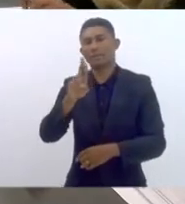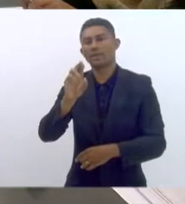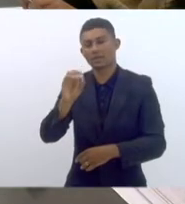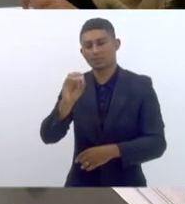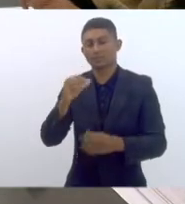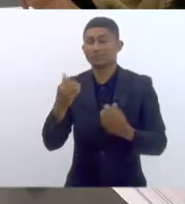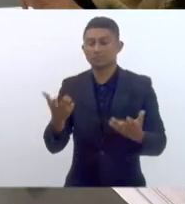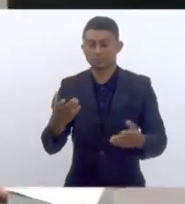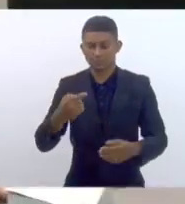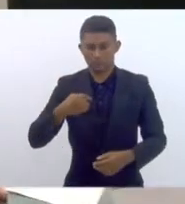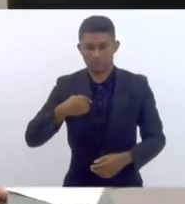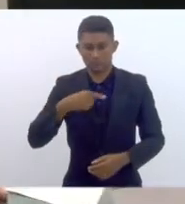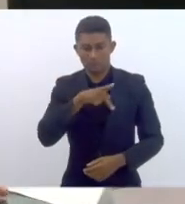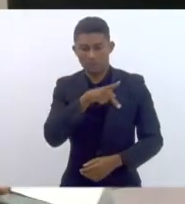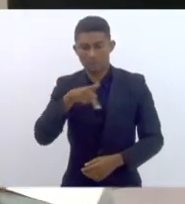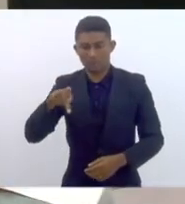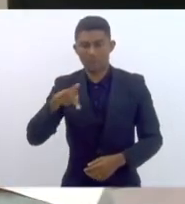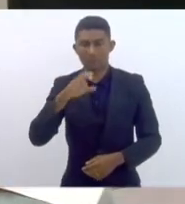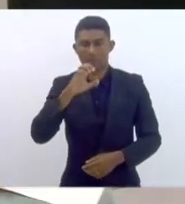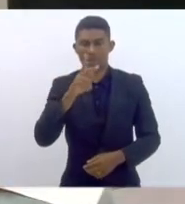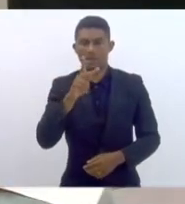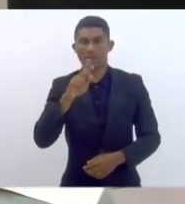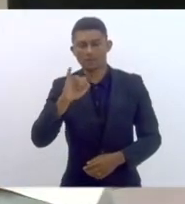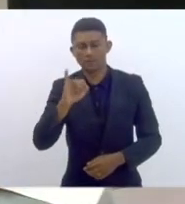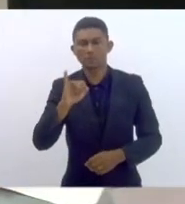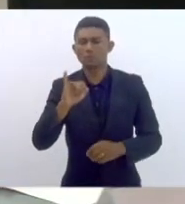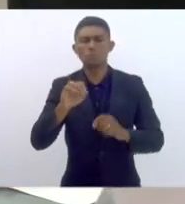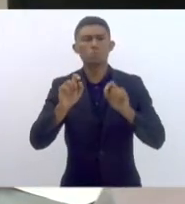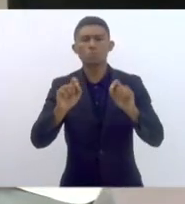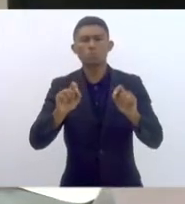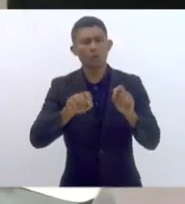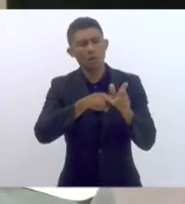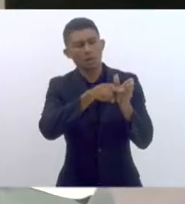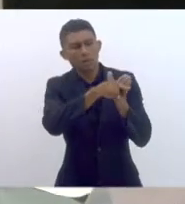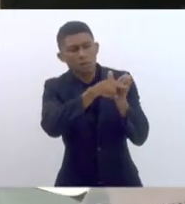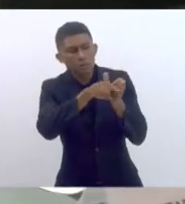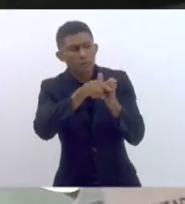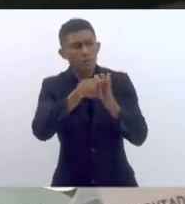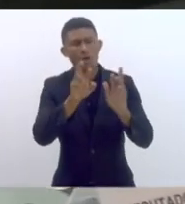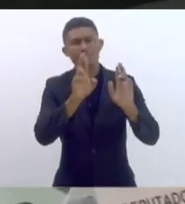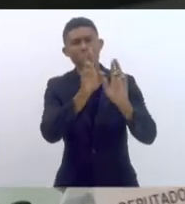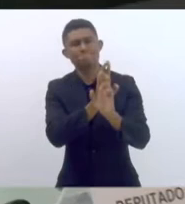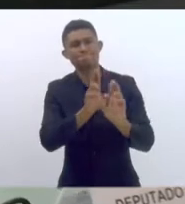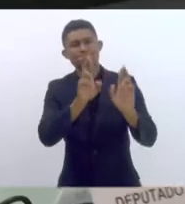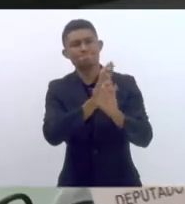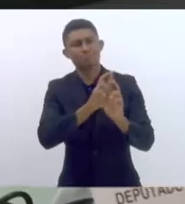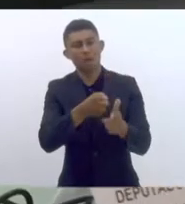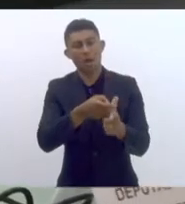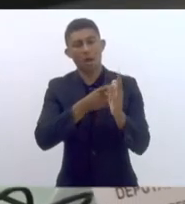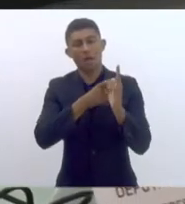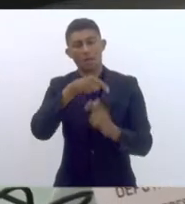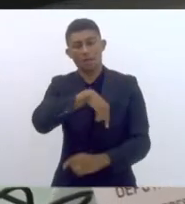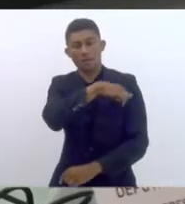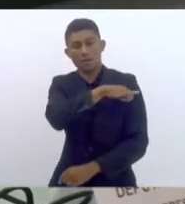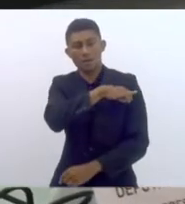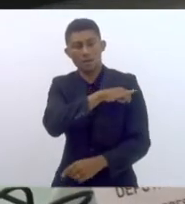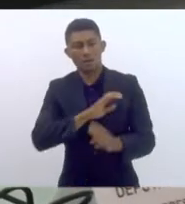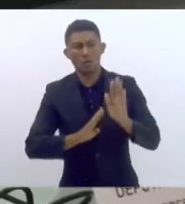de presidente da CPI destinada a investigar o crescimento da dívida pública do Estado do Rio de Janeiro,